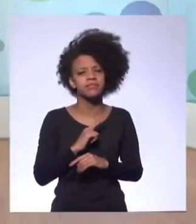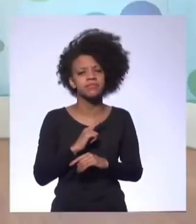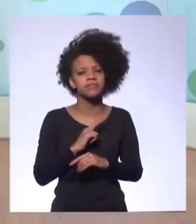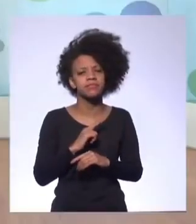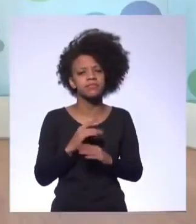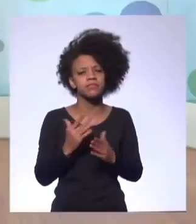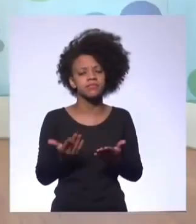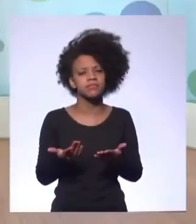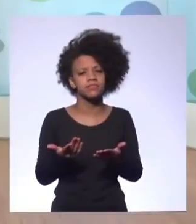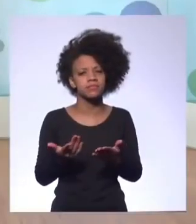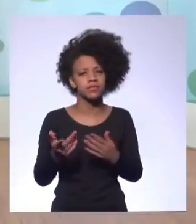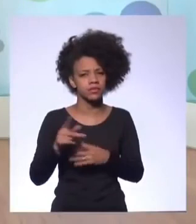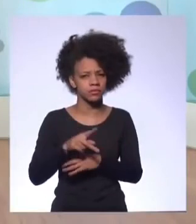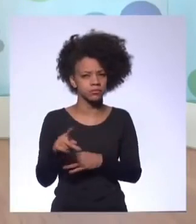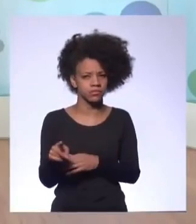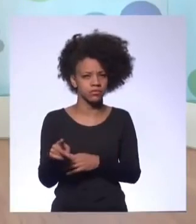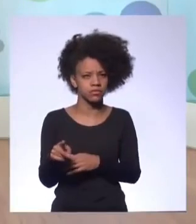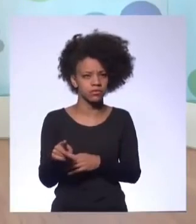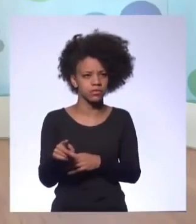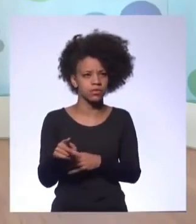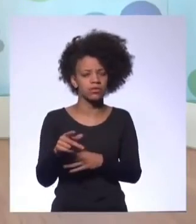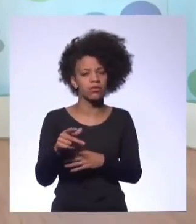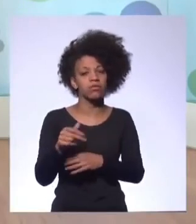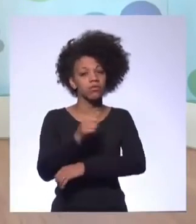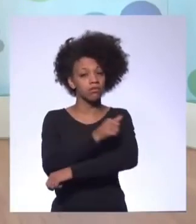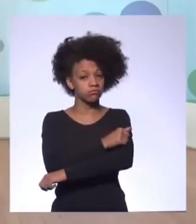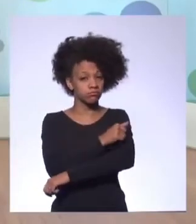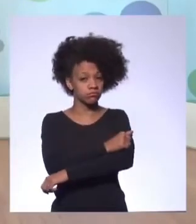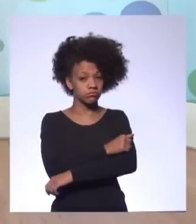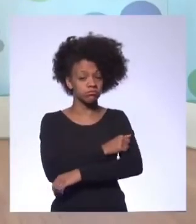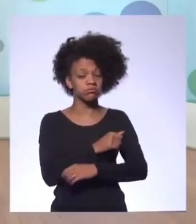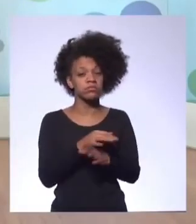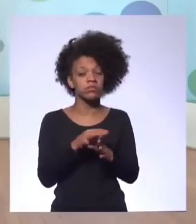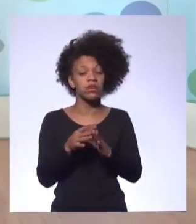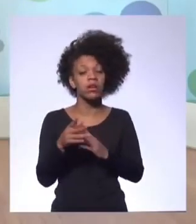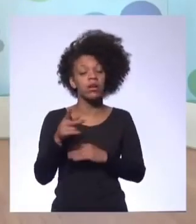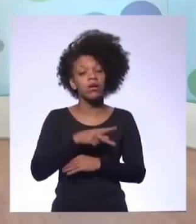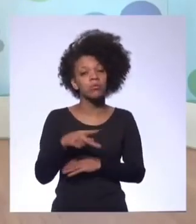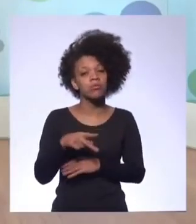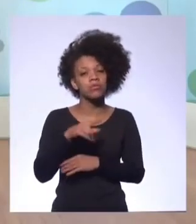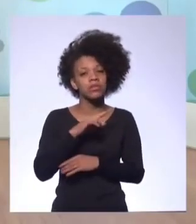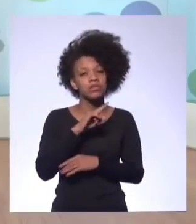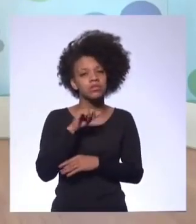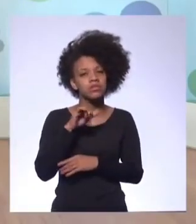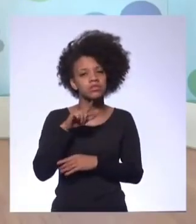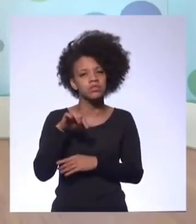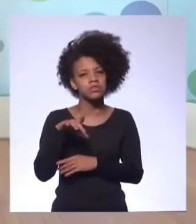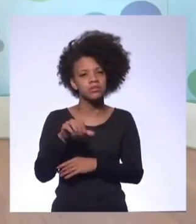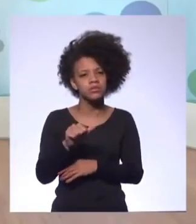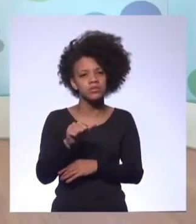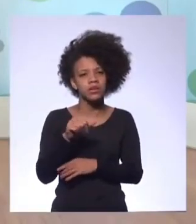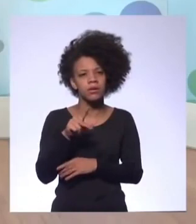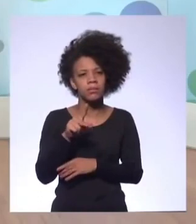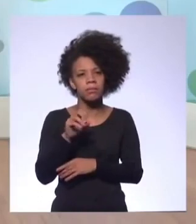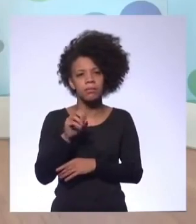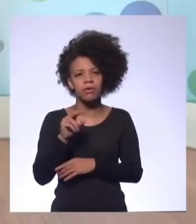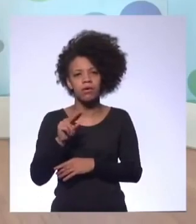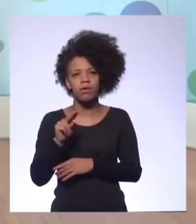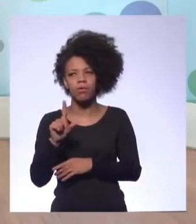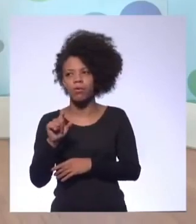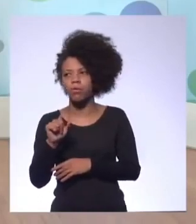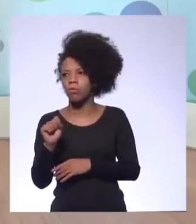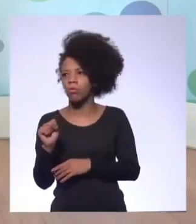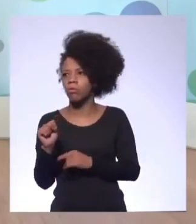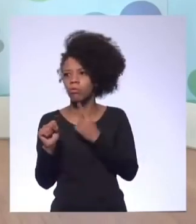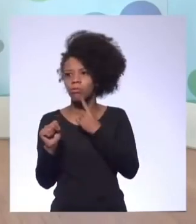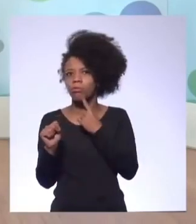bastante professores, alunos, né? Nossa, eu É. vi aqui, professora Zilda Paulon. Será que a Professora Zilda